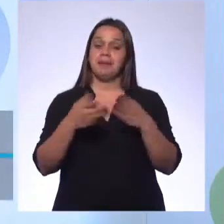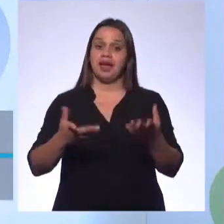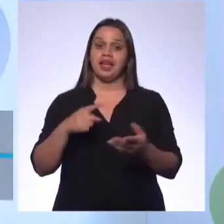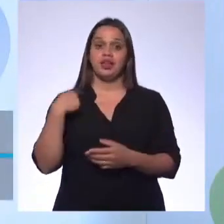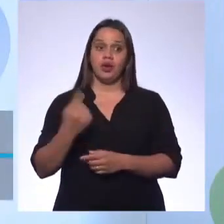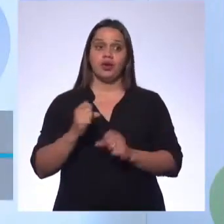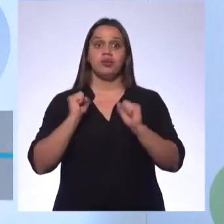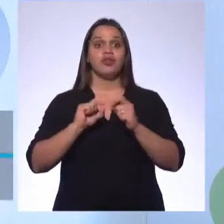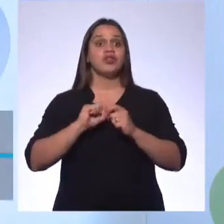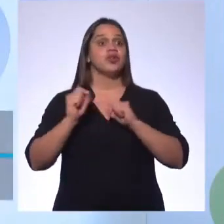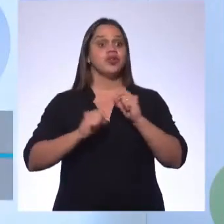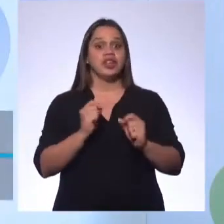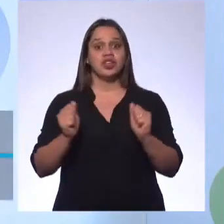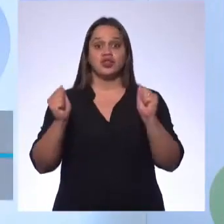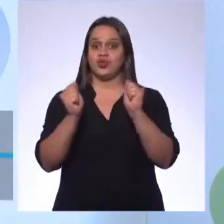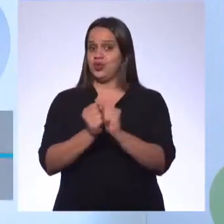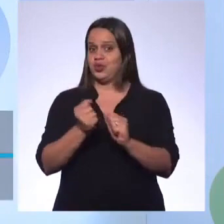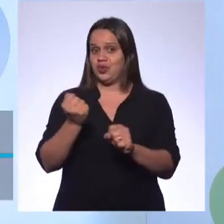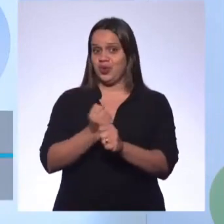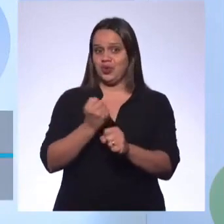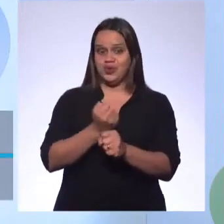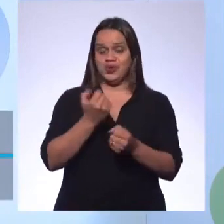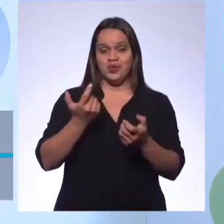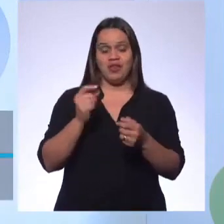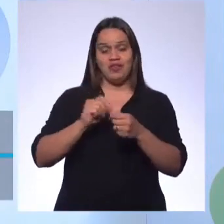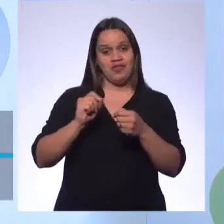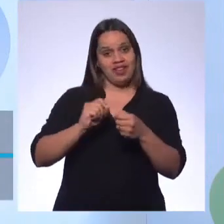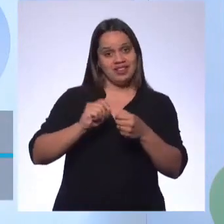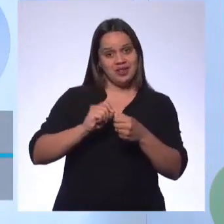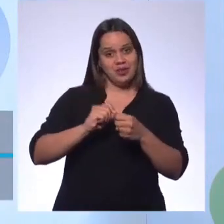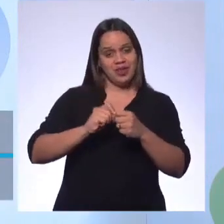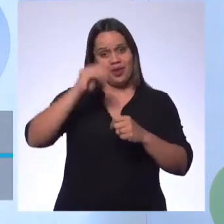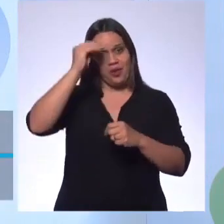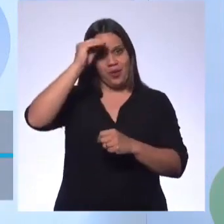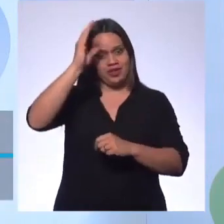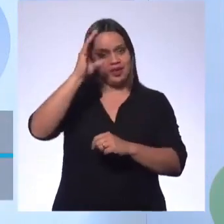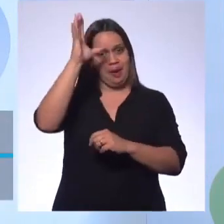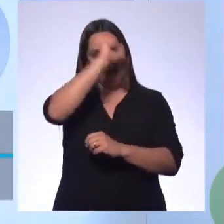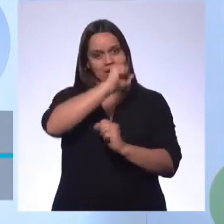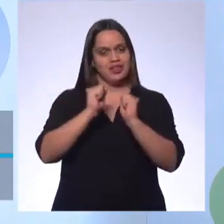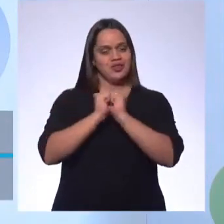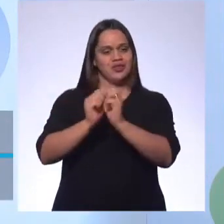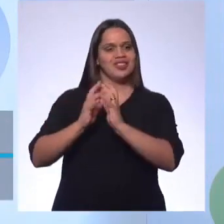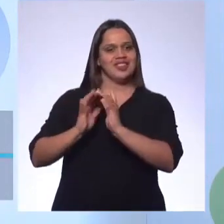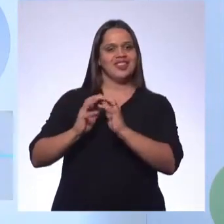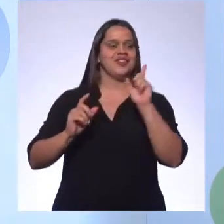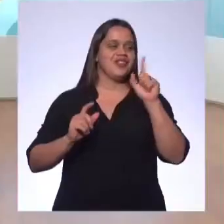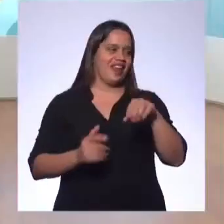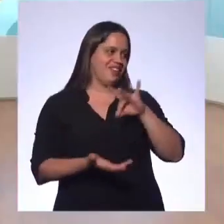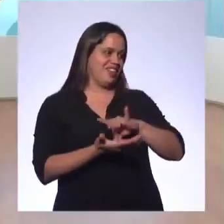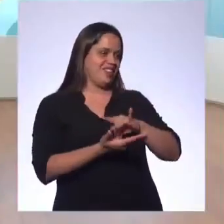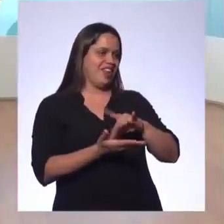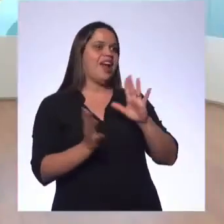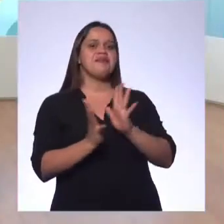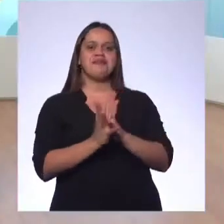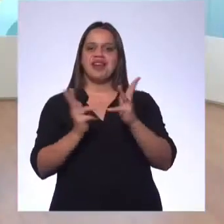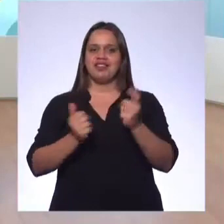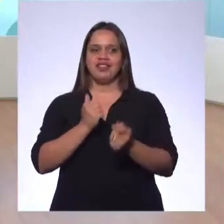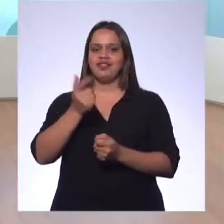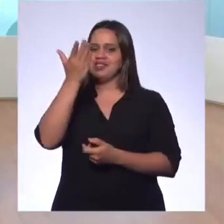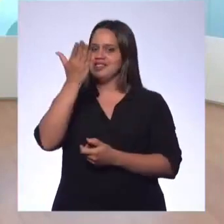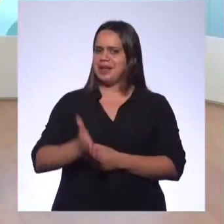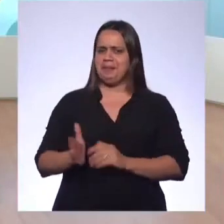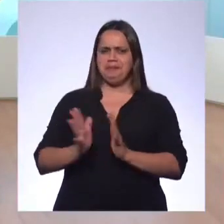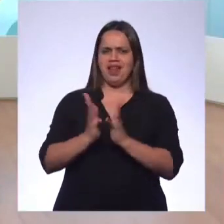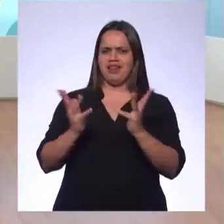podemos construir juntos, né, esse conhecimento e essas reflexões, não é, Thay? Ai, vai ser maravilhoso, vai ser incrível,